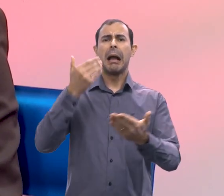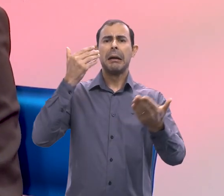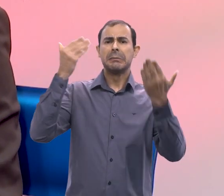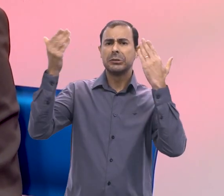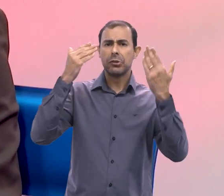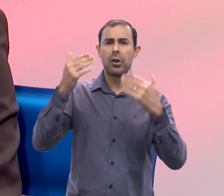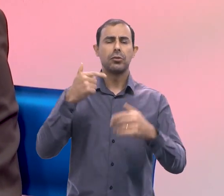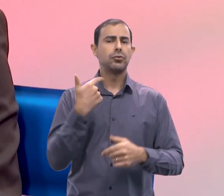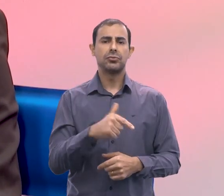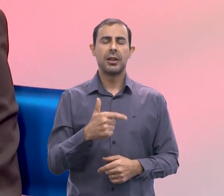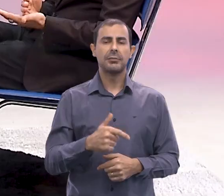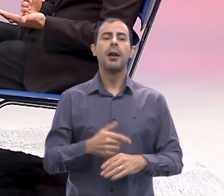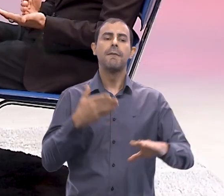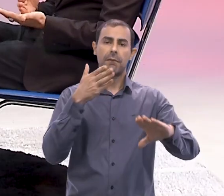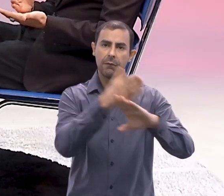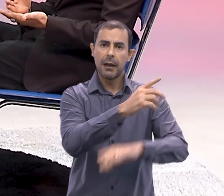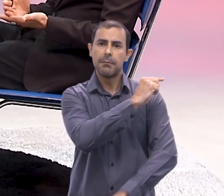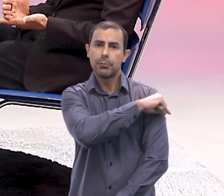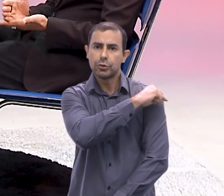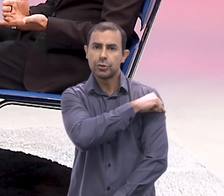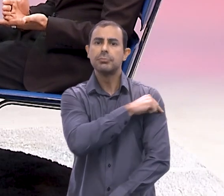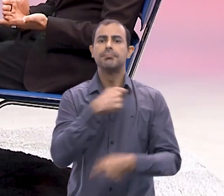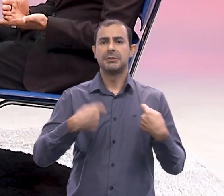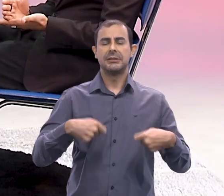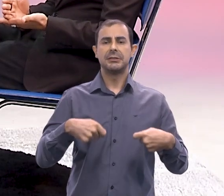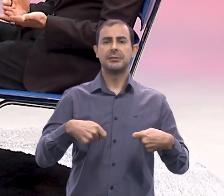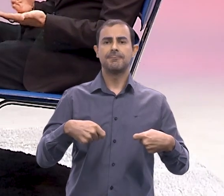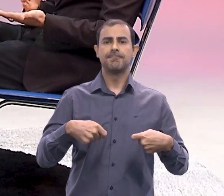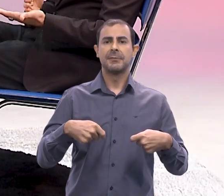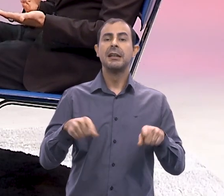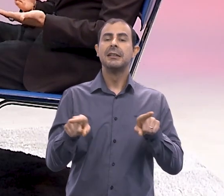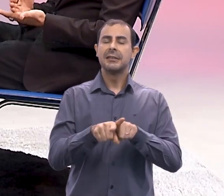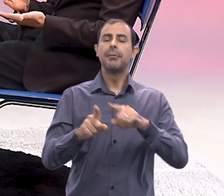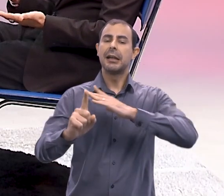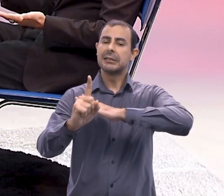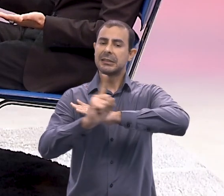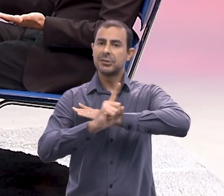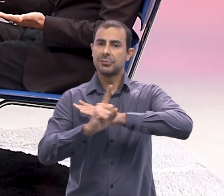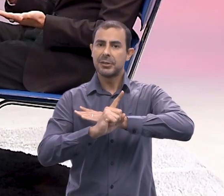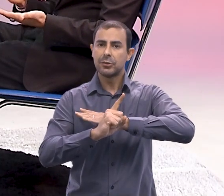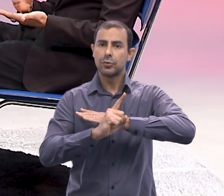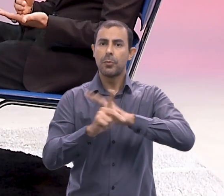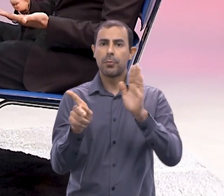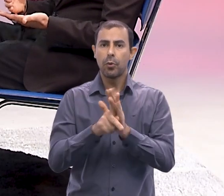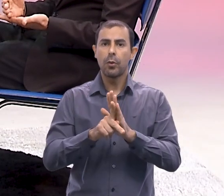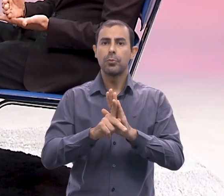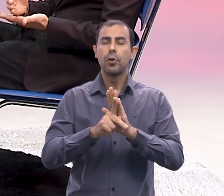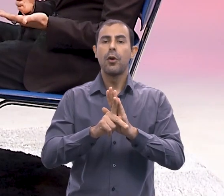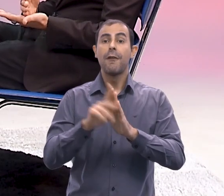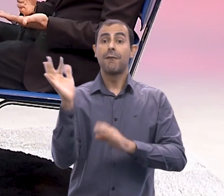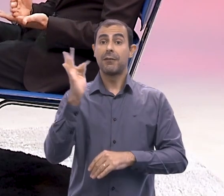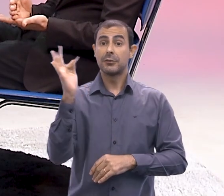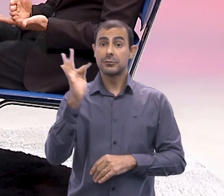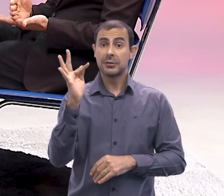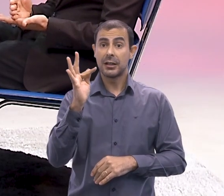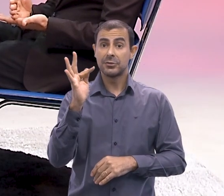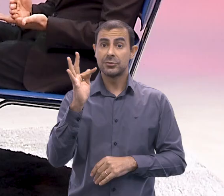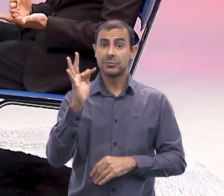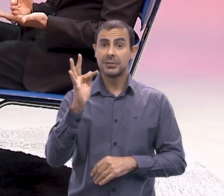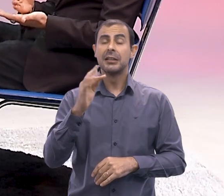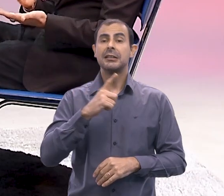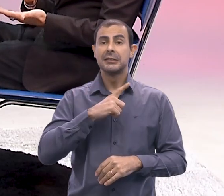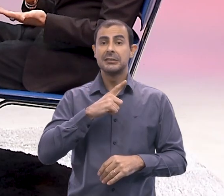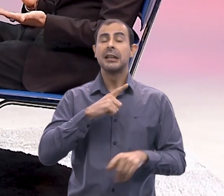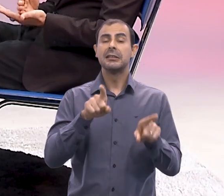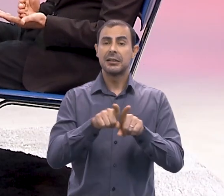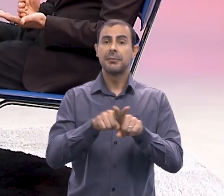psicólogo. Unidade básica de saúde, postinho de saúde. As clínicas e escolas de psicologia ofertam o tratamento gratuito,